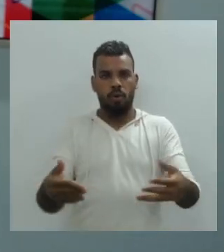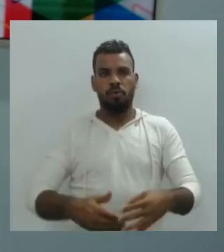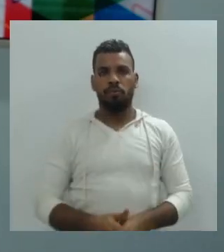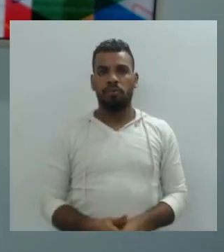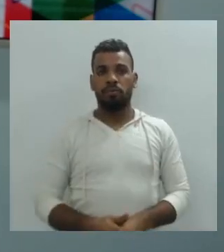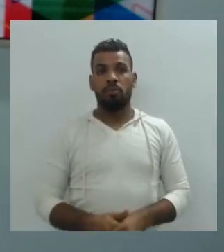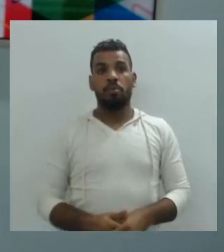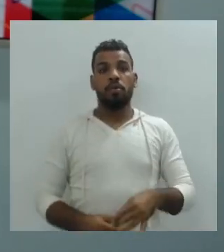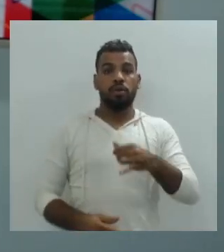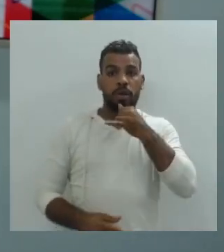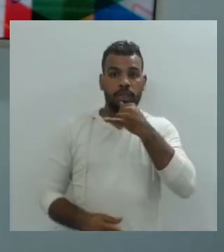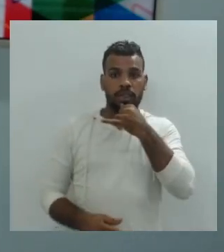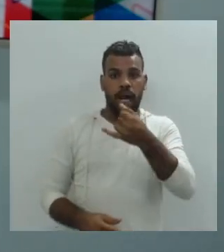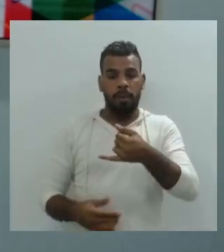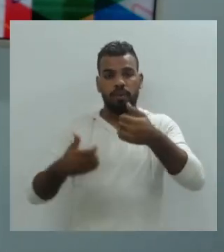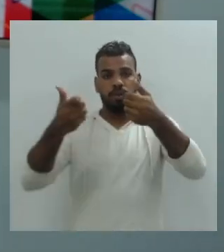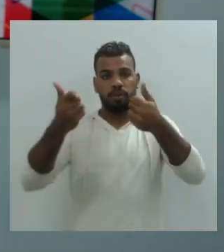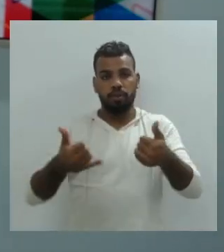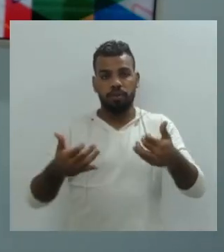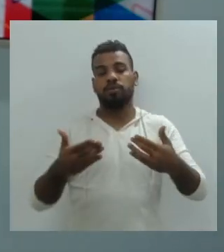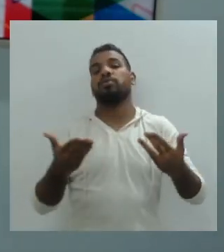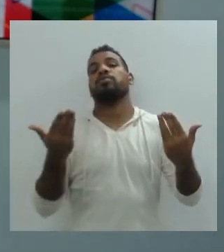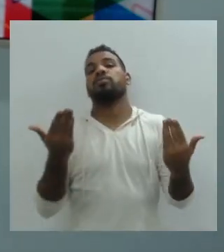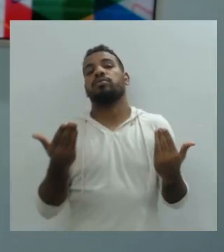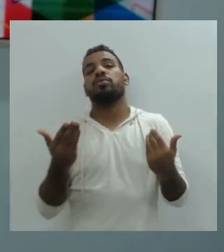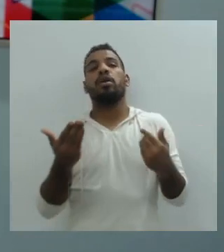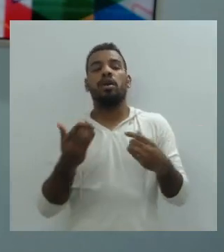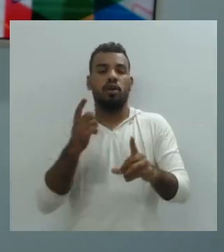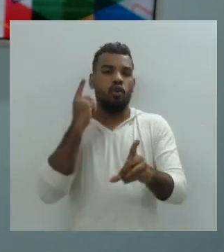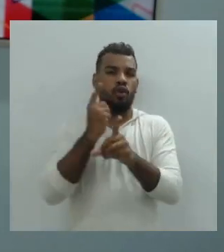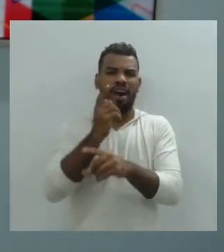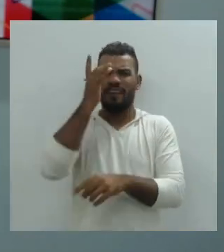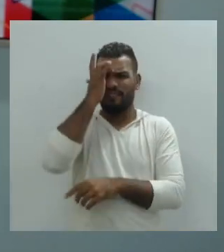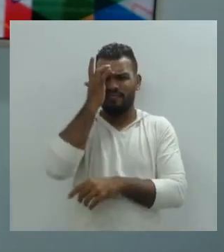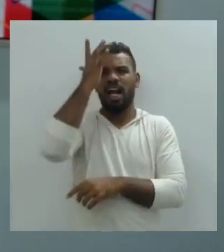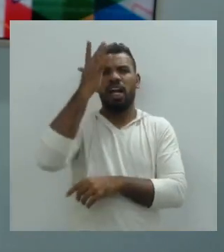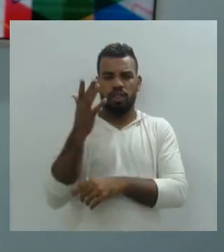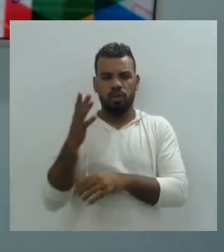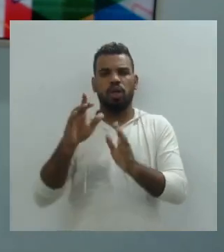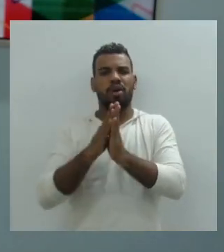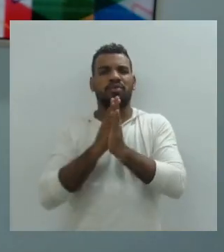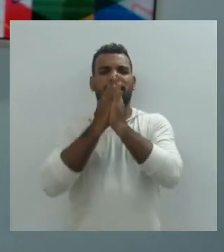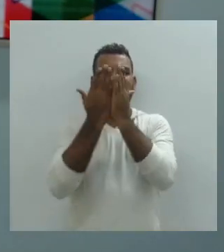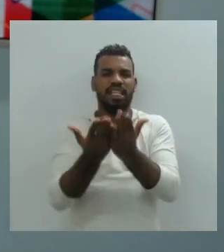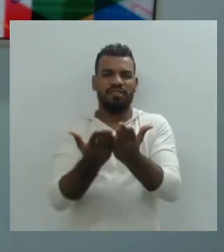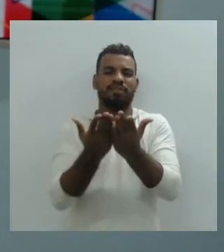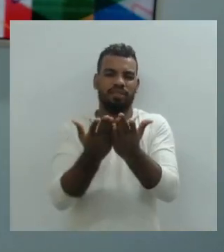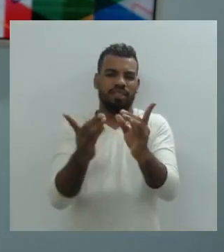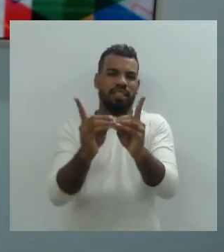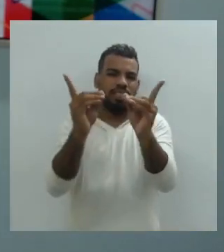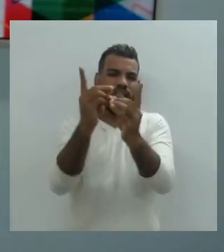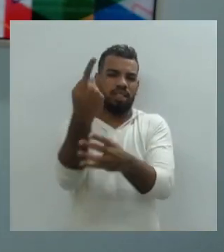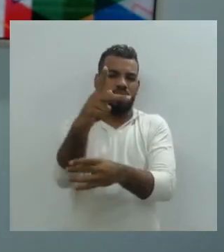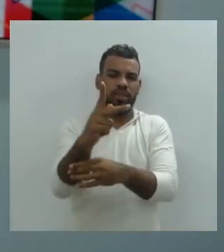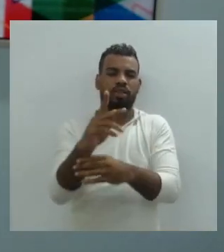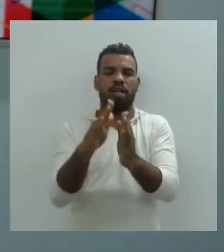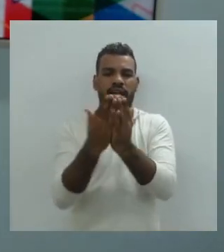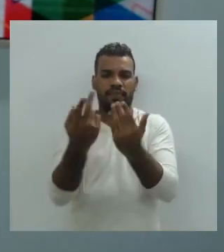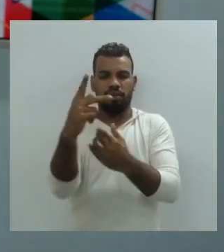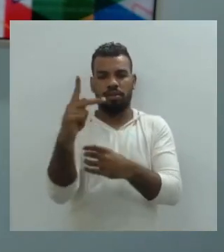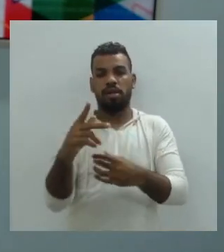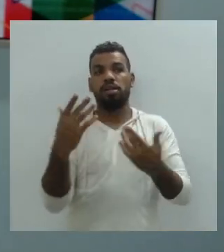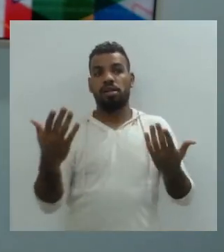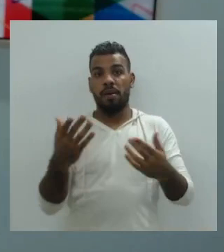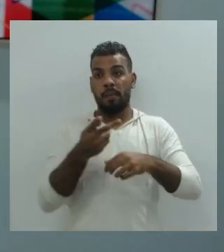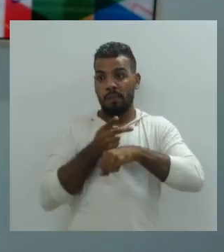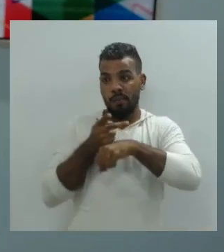mais detalhes sobre esses hominídeos você encontra facilmente no seu livro didático. E se tiver qualquer dúvida, procura a